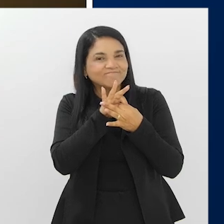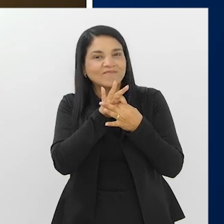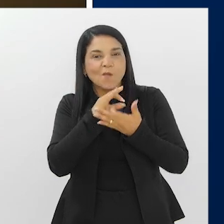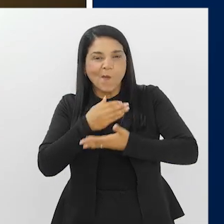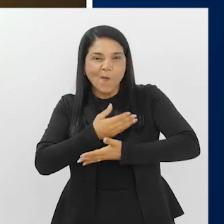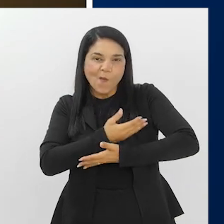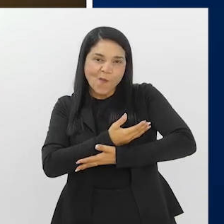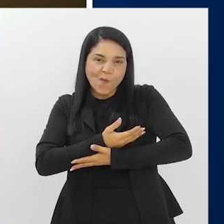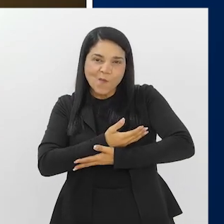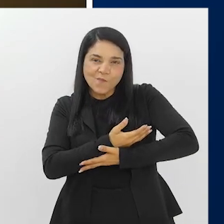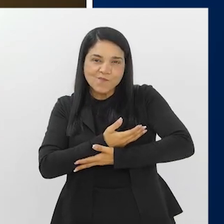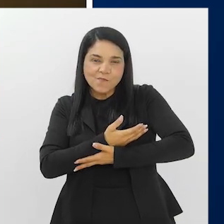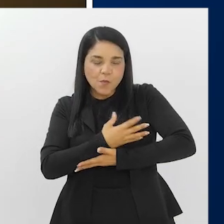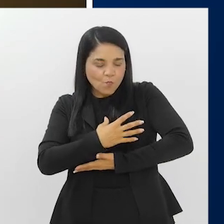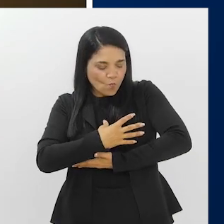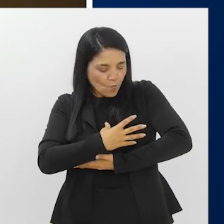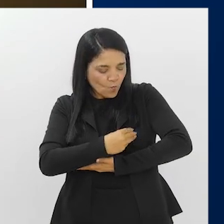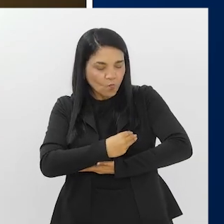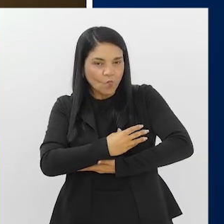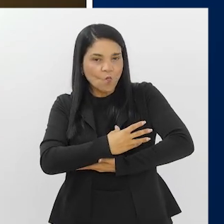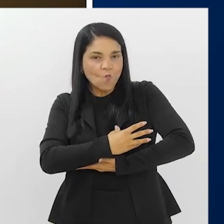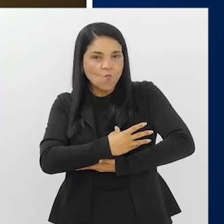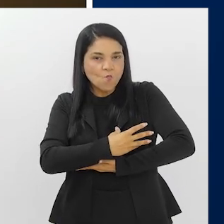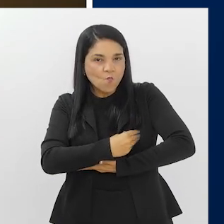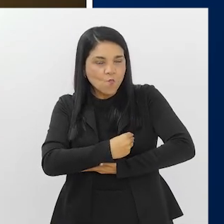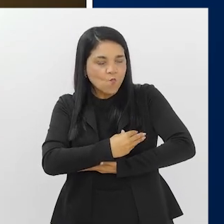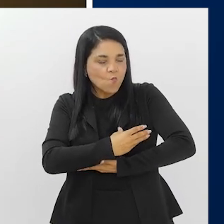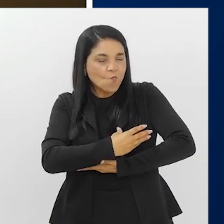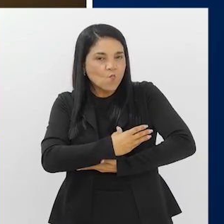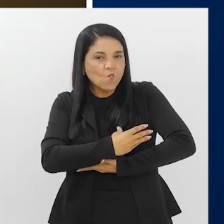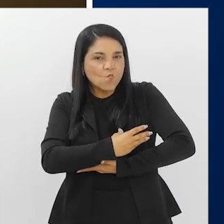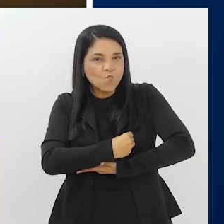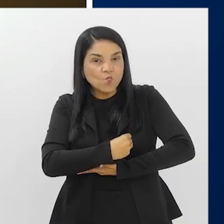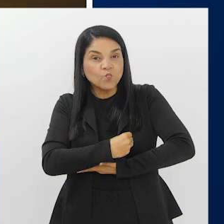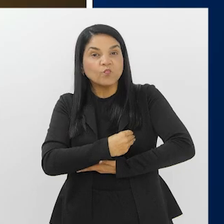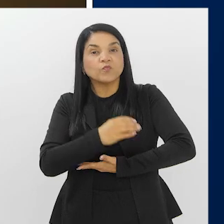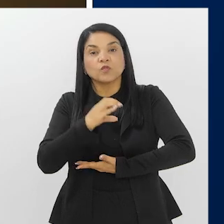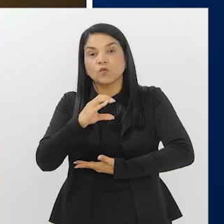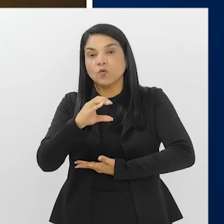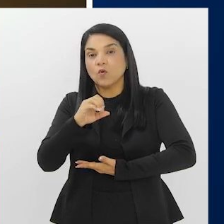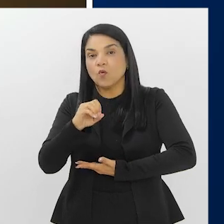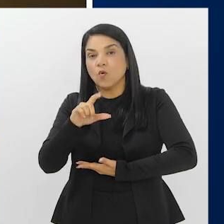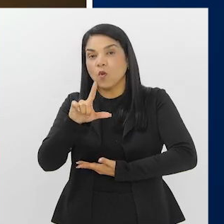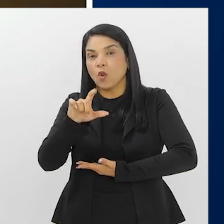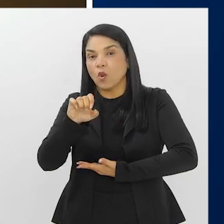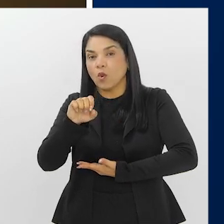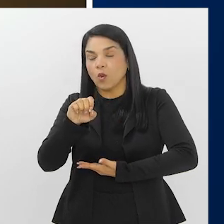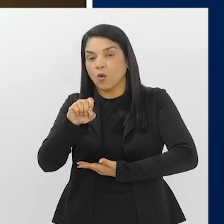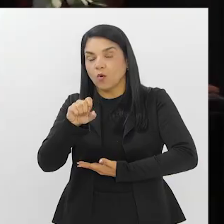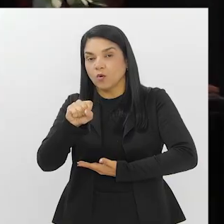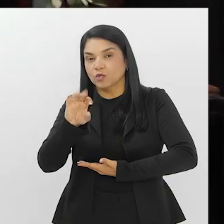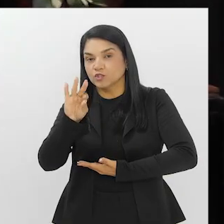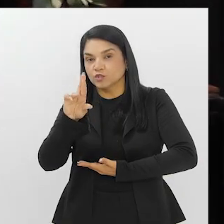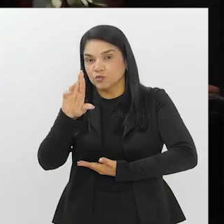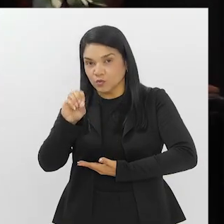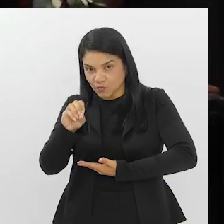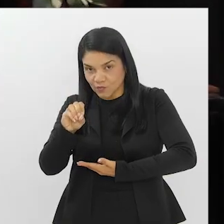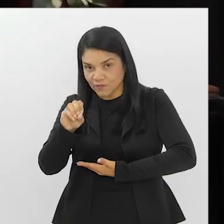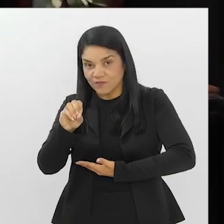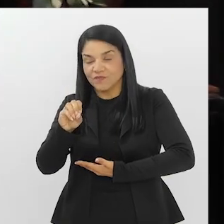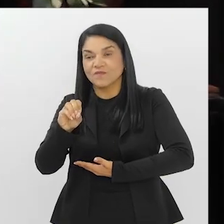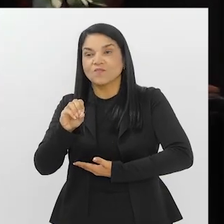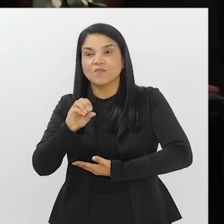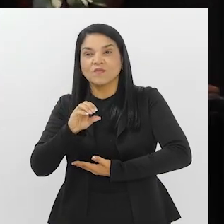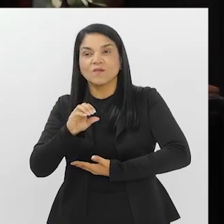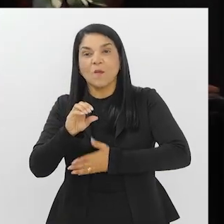né? É quando o bebê muitas das vezes vai sugar o peito da mãe, e naquele primeiro momento ele vai sugar o que a gente chama de colostro, que é o primeiro leite que a mãe